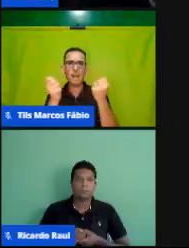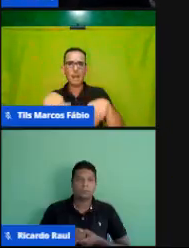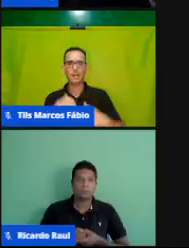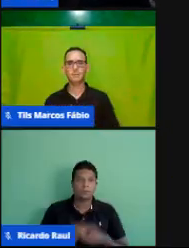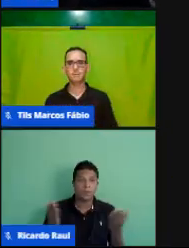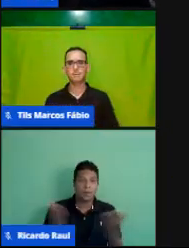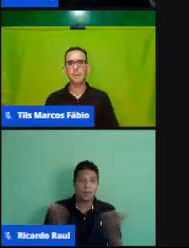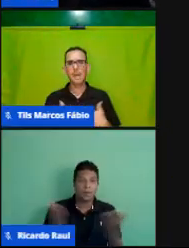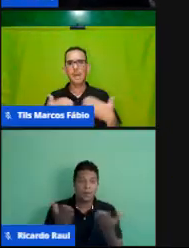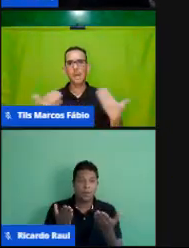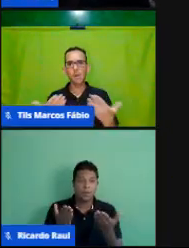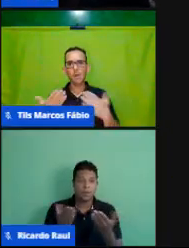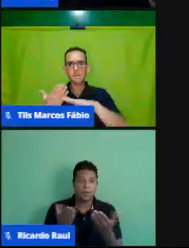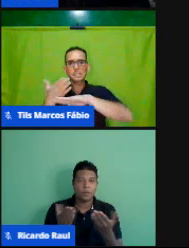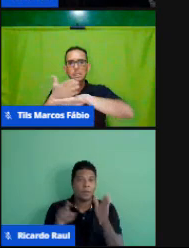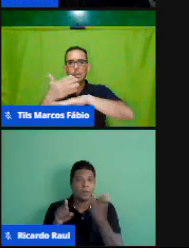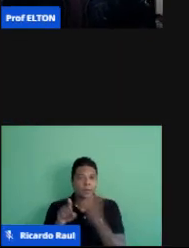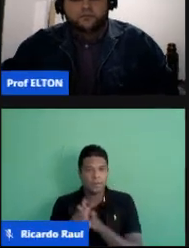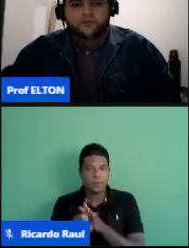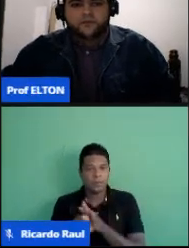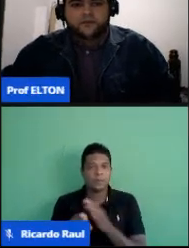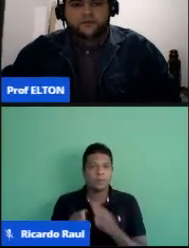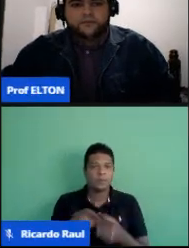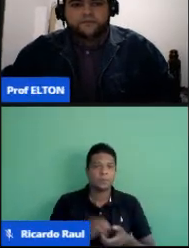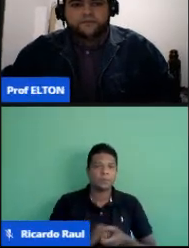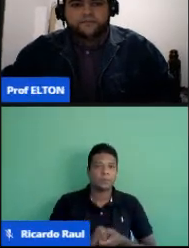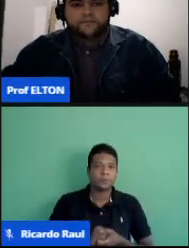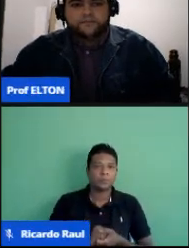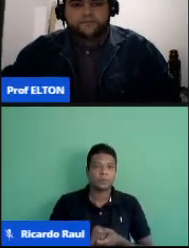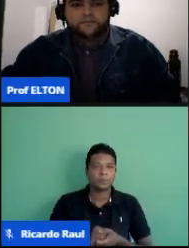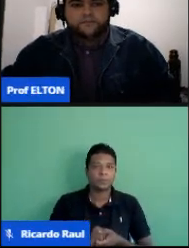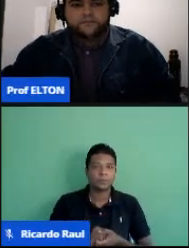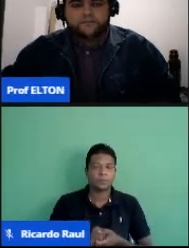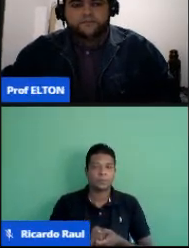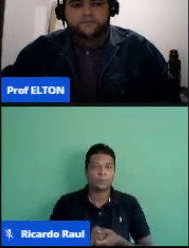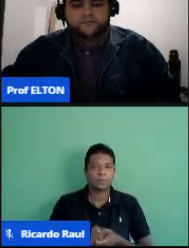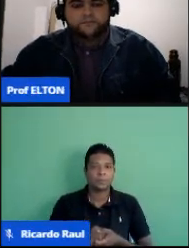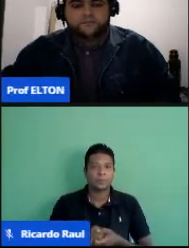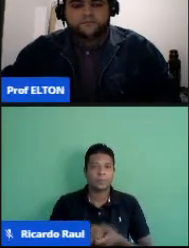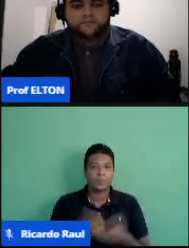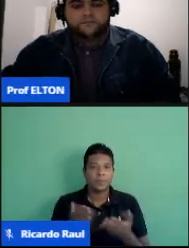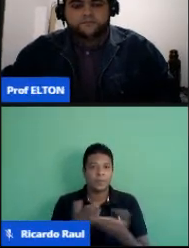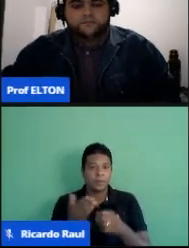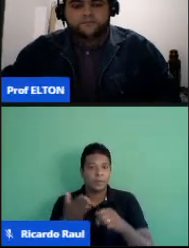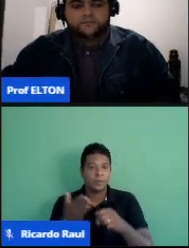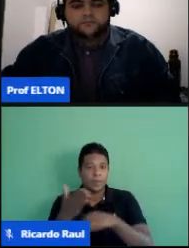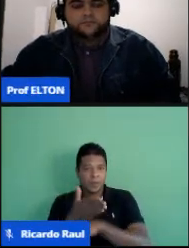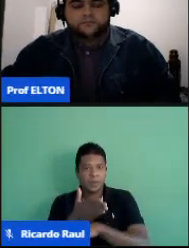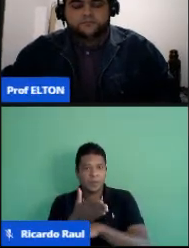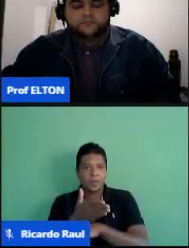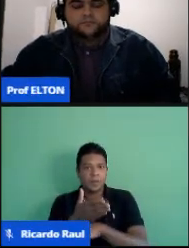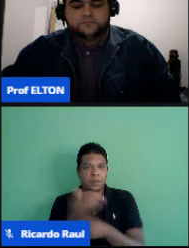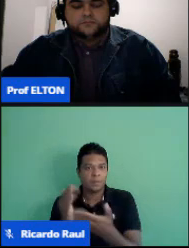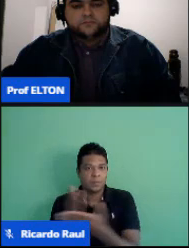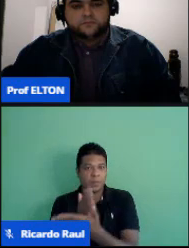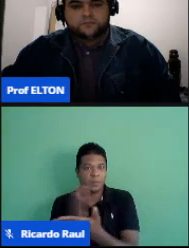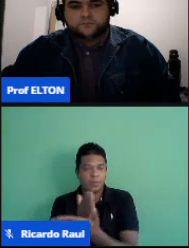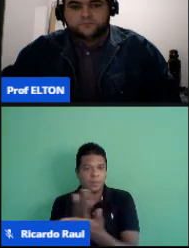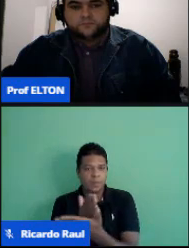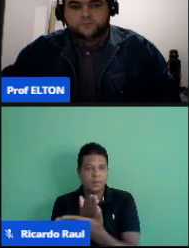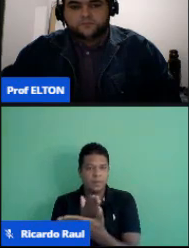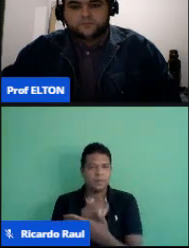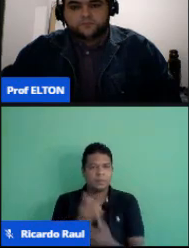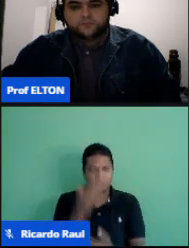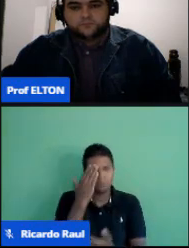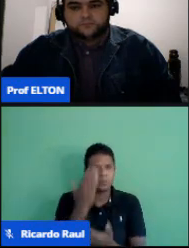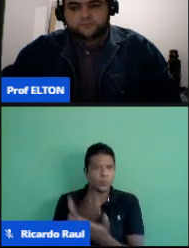entrando na pergunta mesmo, agora que eu tive acesso a esse material, eu acredito que,